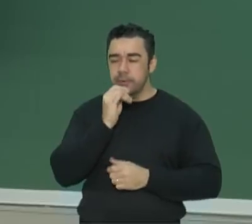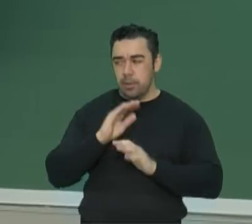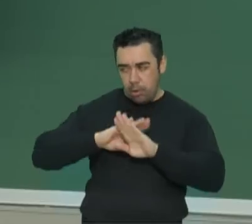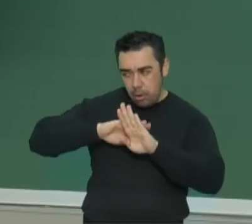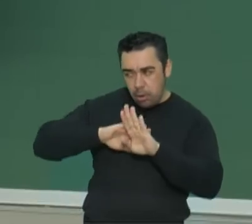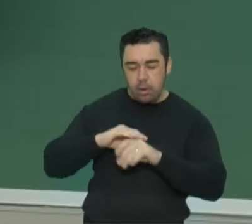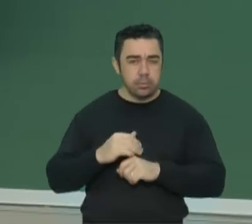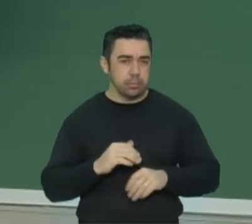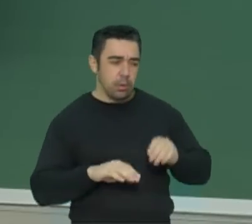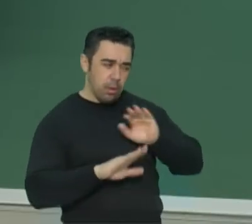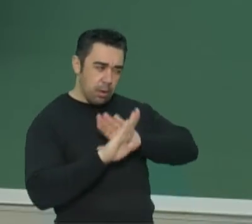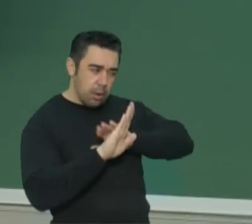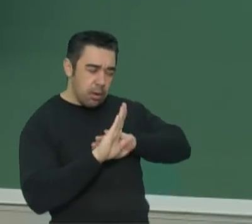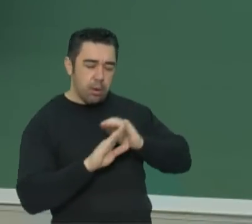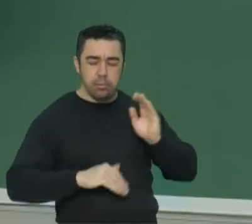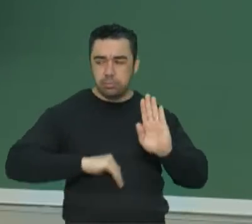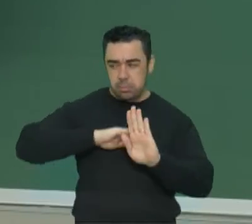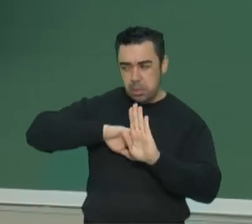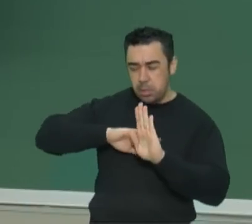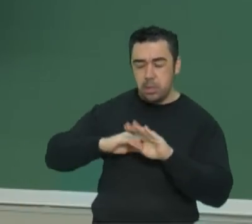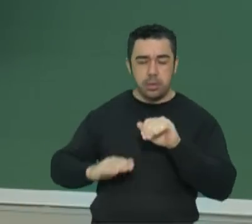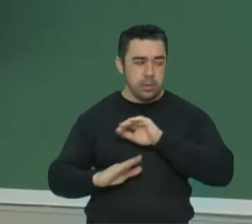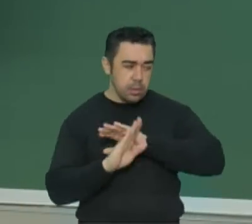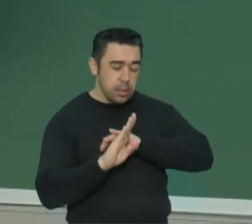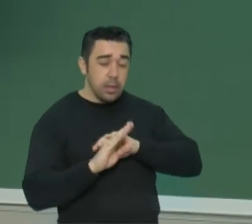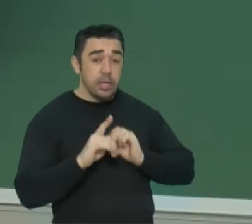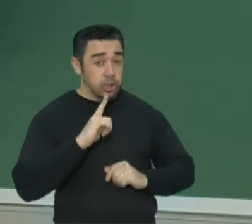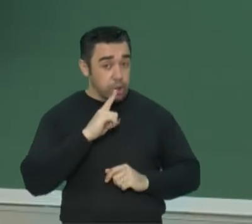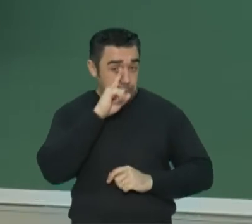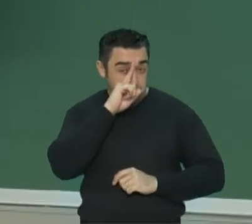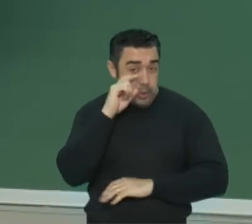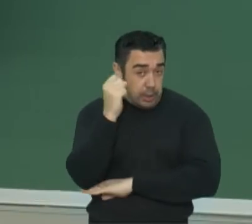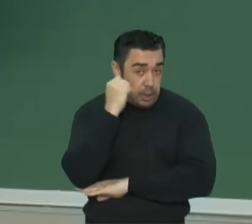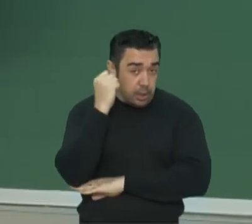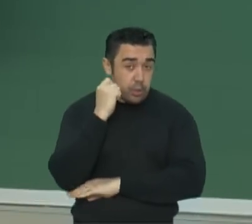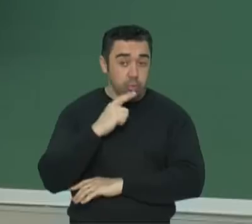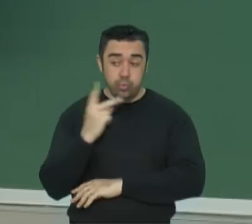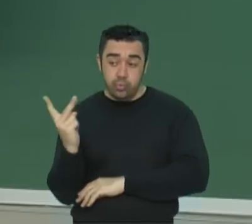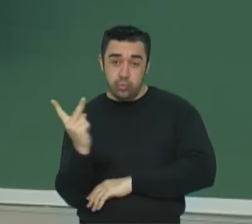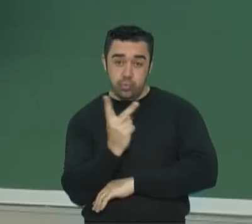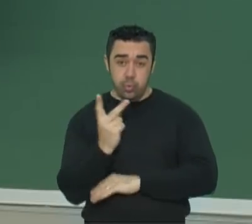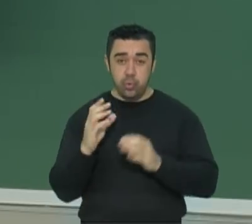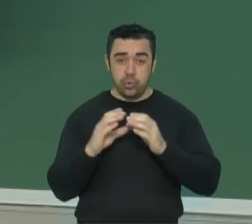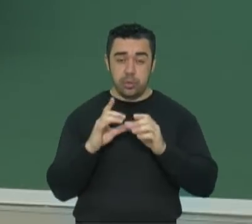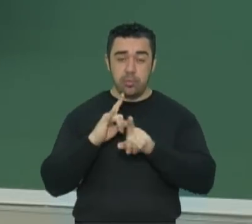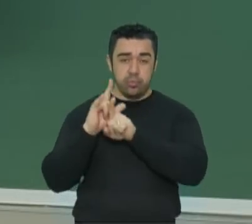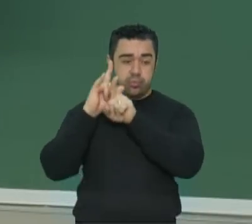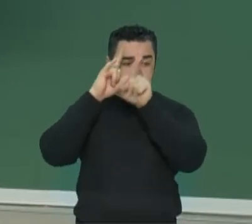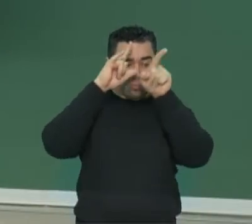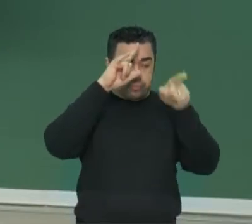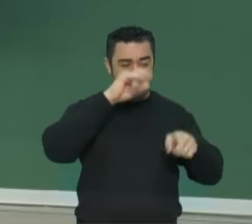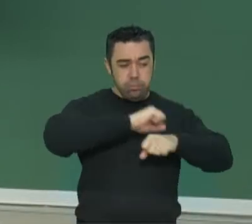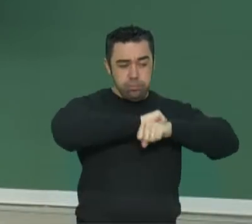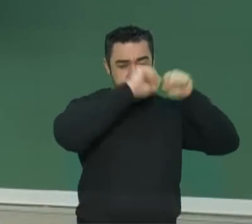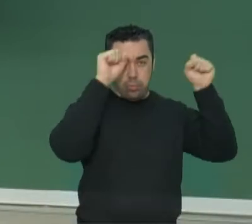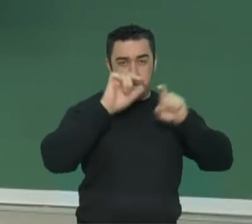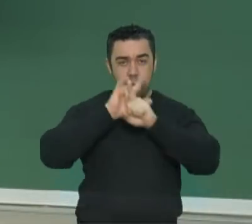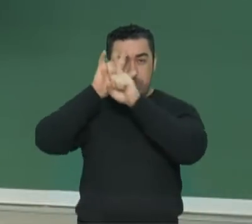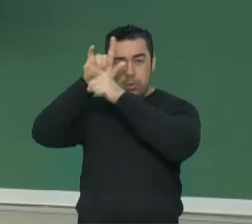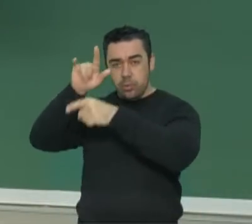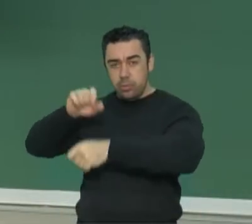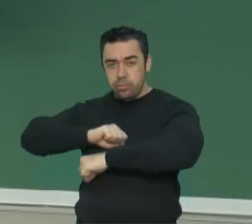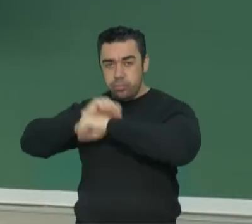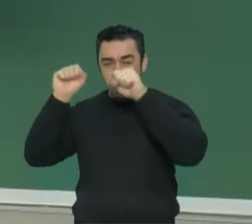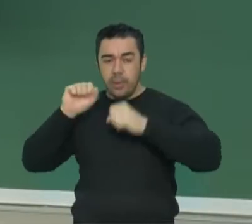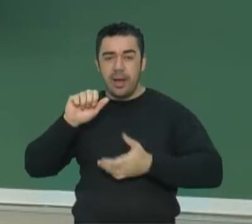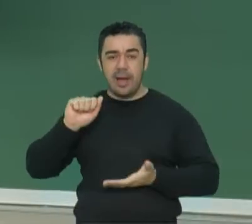Havia o risco de destruição mútua, pois ambos possuíam bombas atômicas e depois passaram a possuir até a